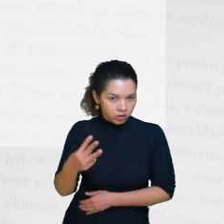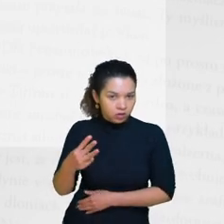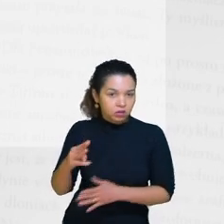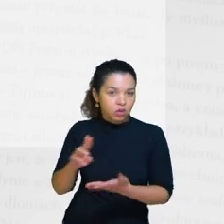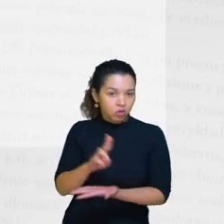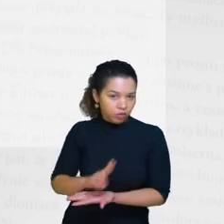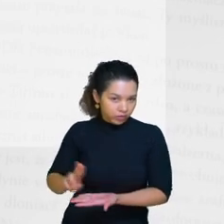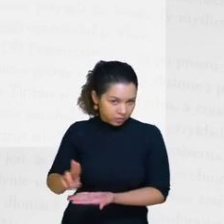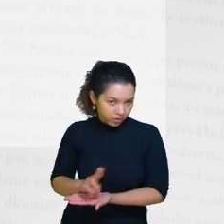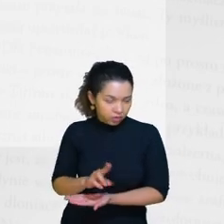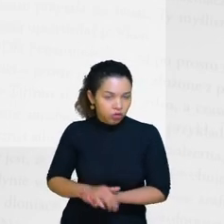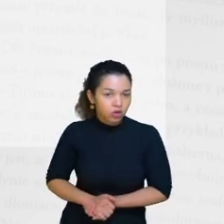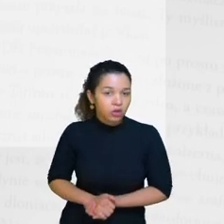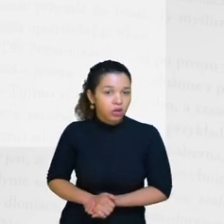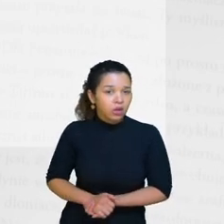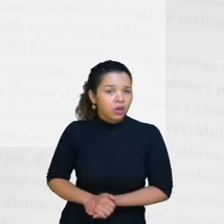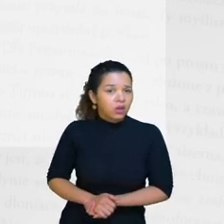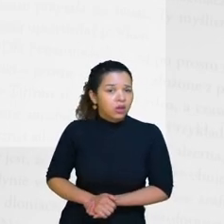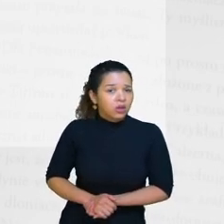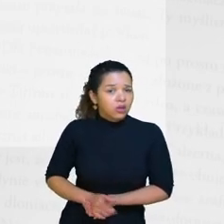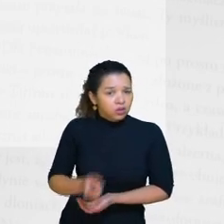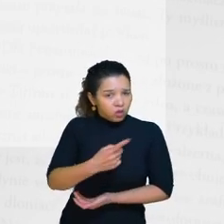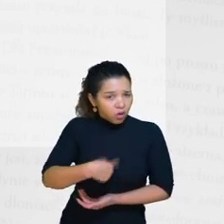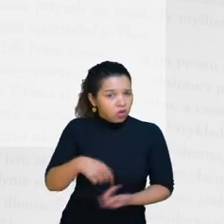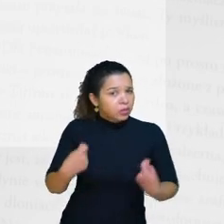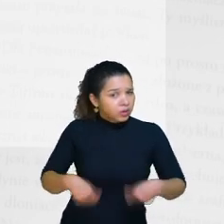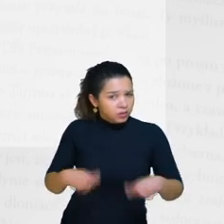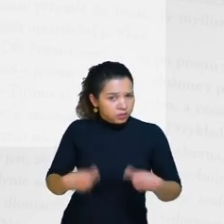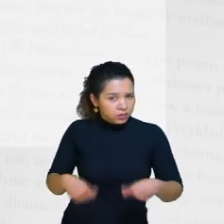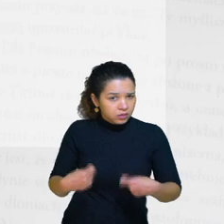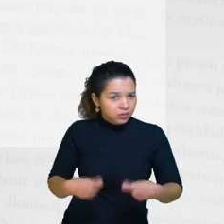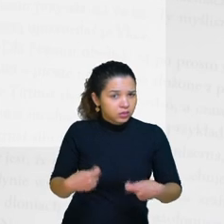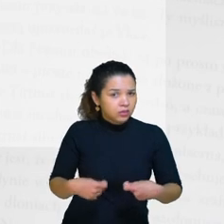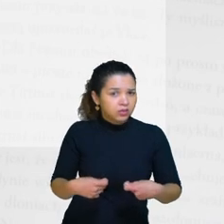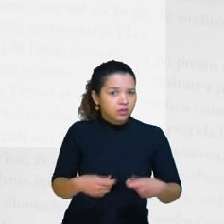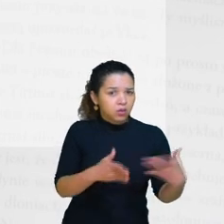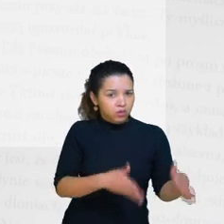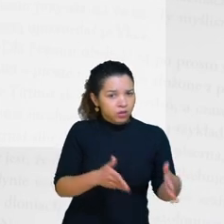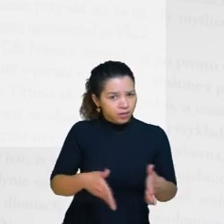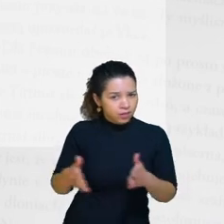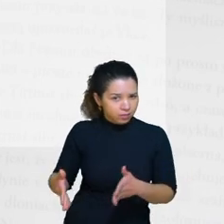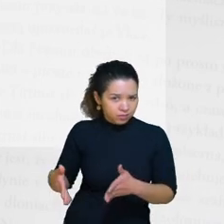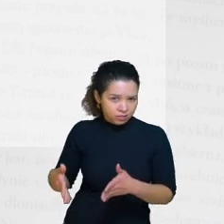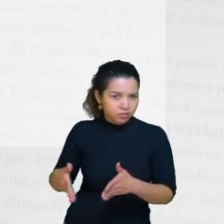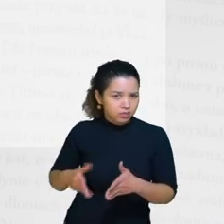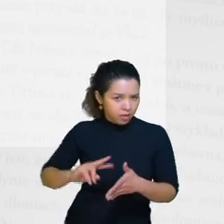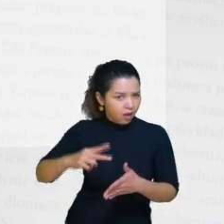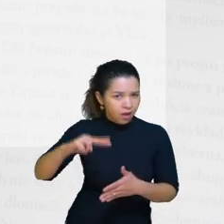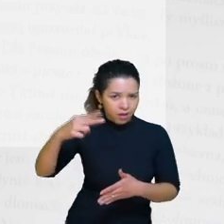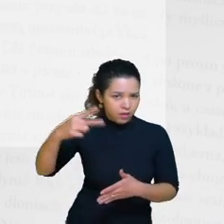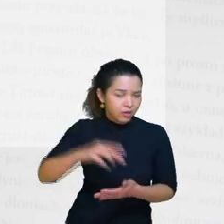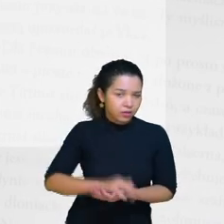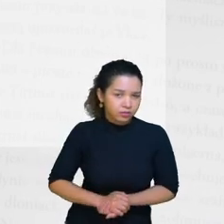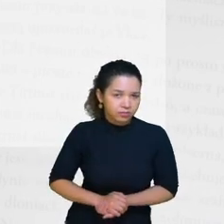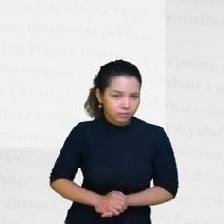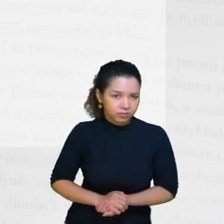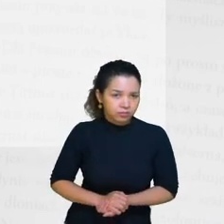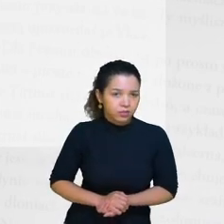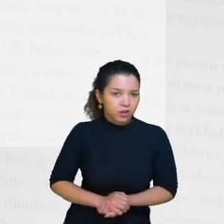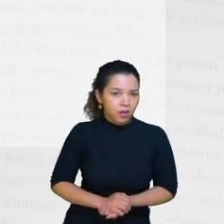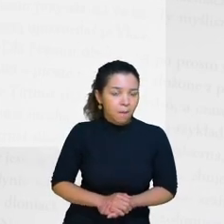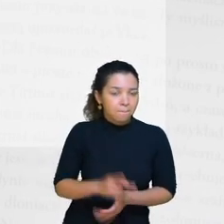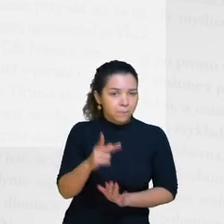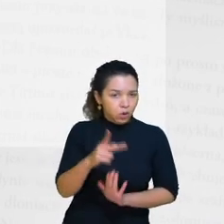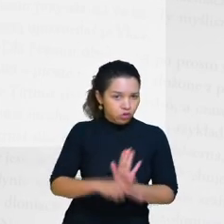então a gente precisa ter valorização da carreira isso não há plano projeto integração que